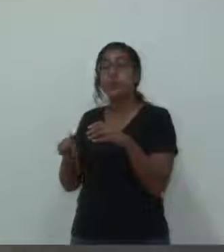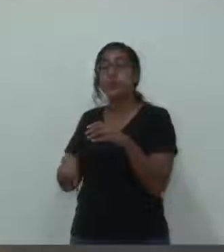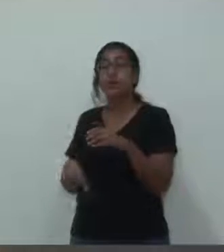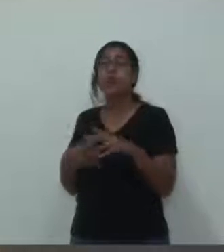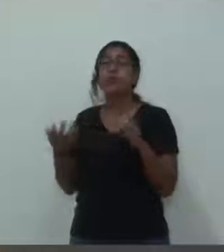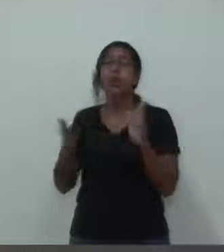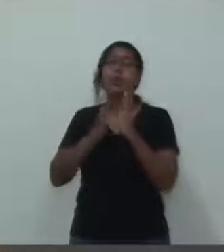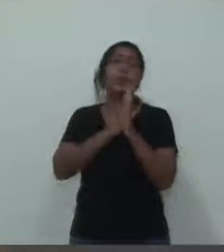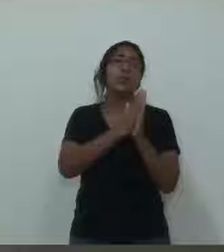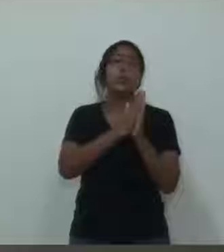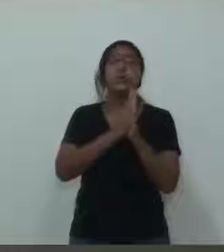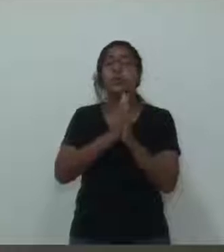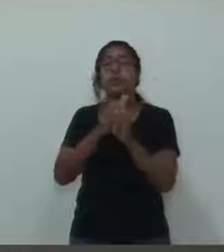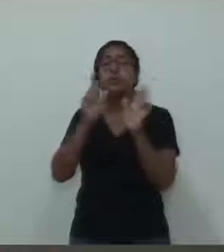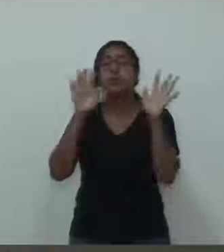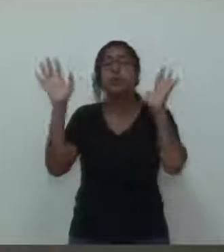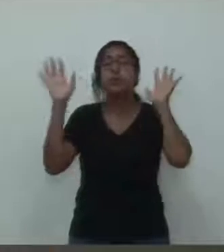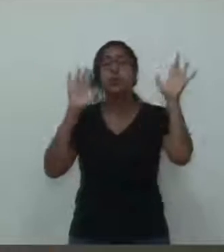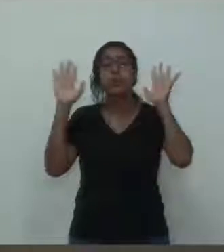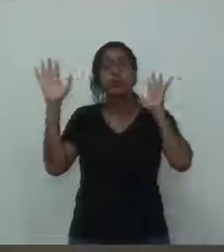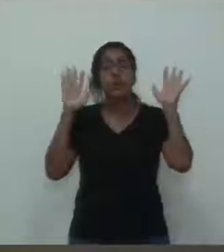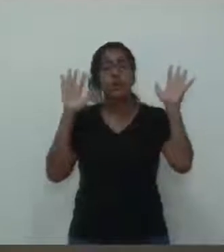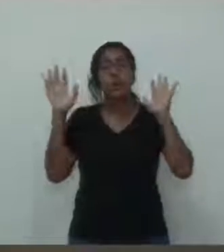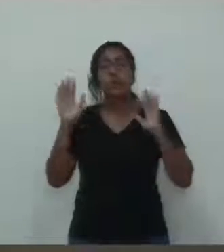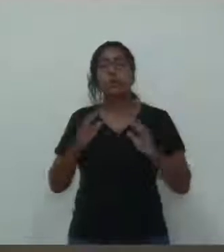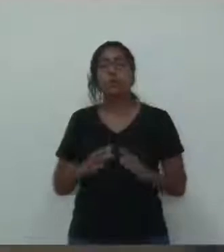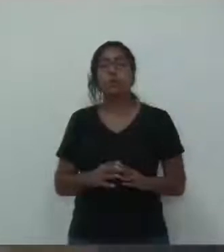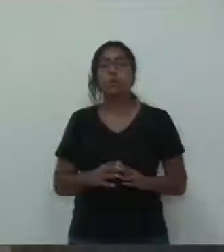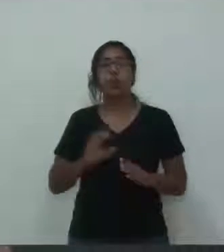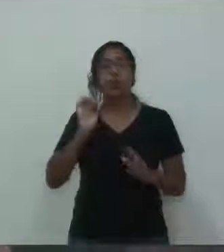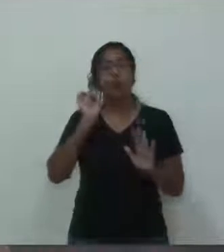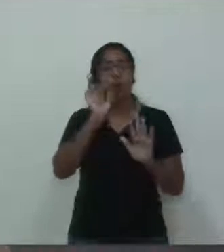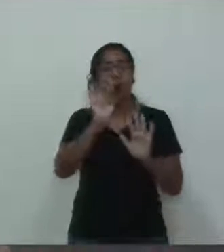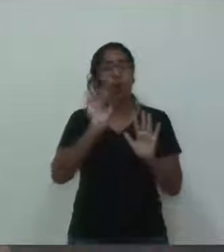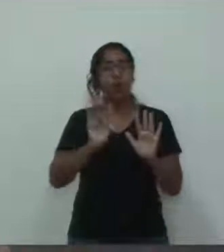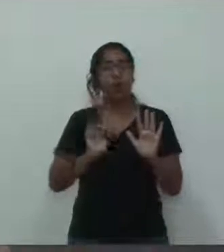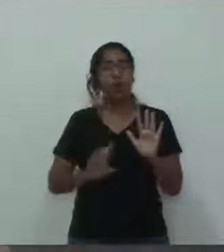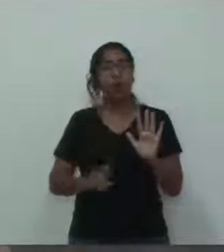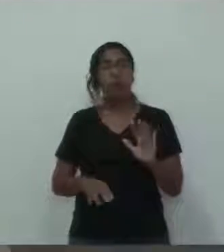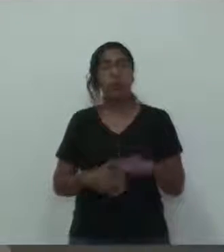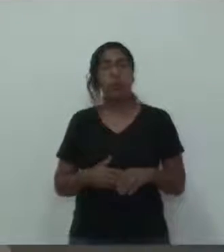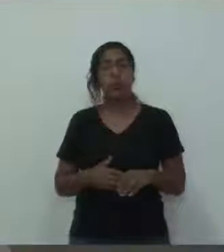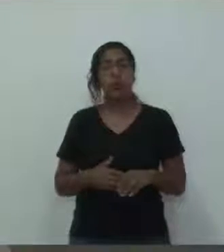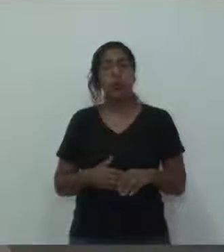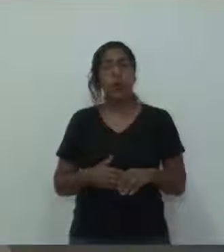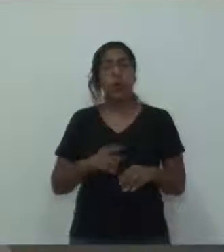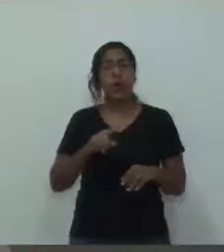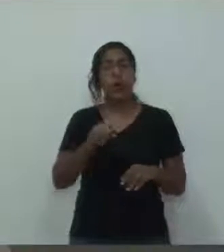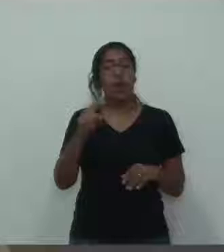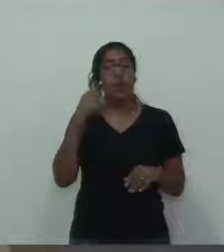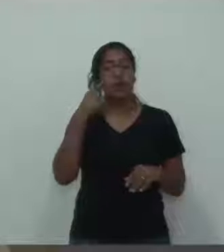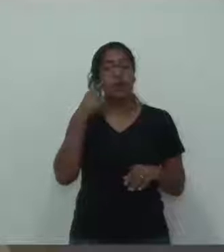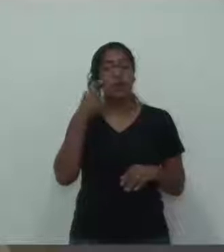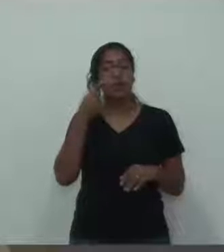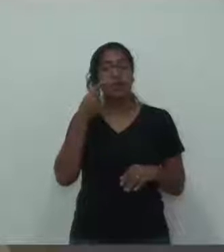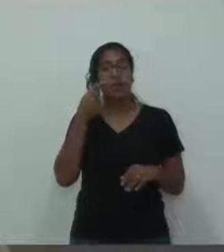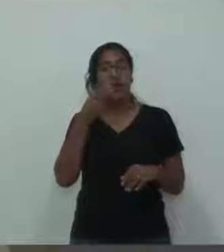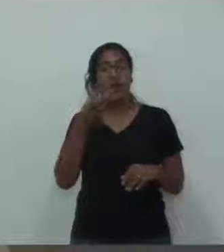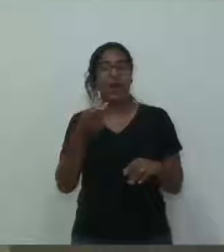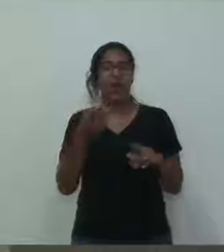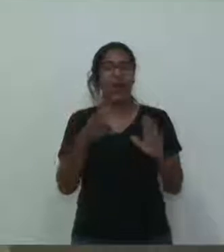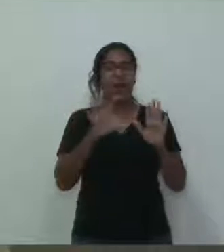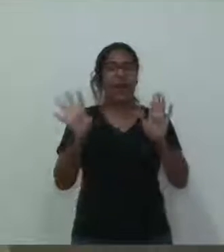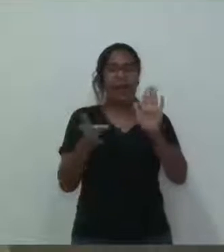por favor, analisem friamente, caso a caso. Né? Quando a gente fala que, por exemplo, essas emendas votando contra,